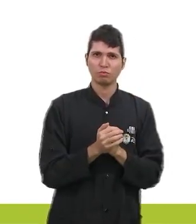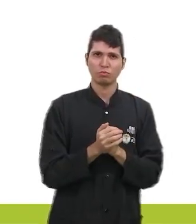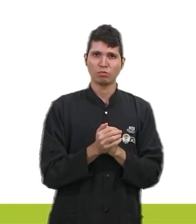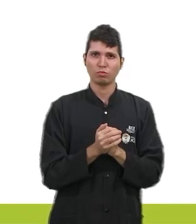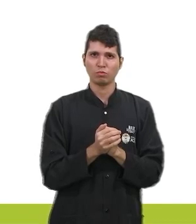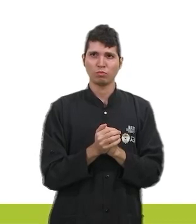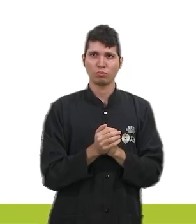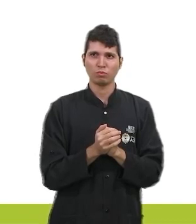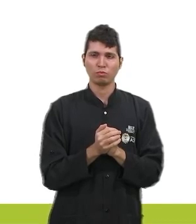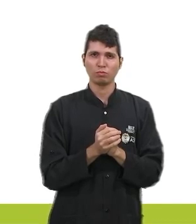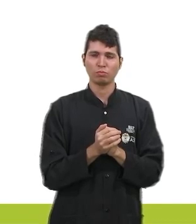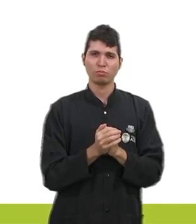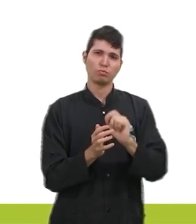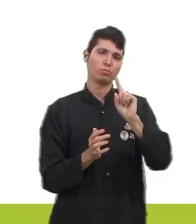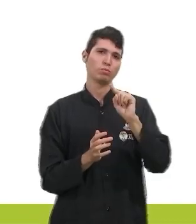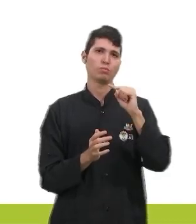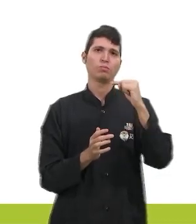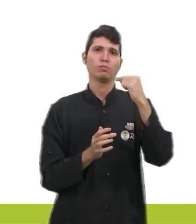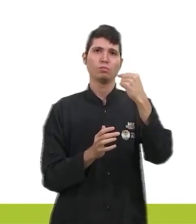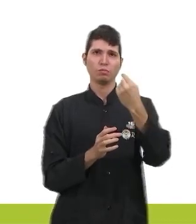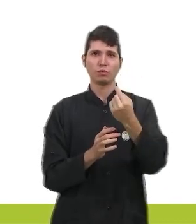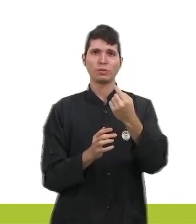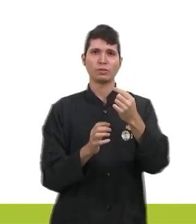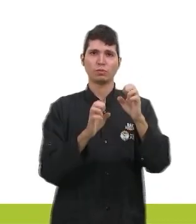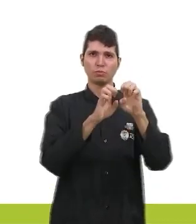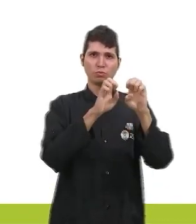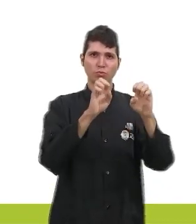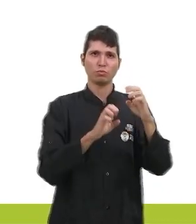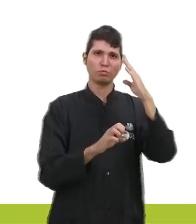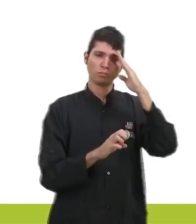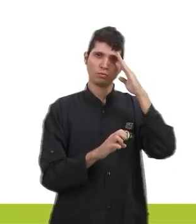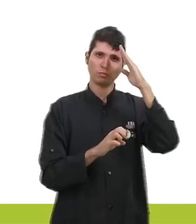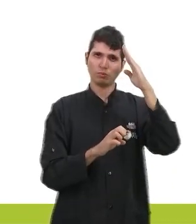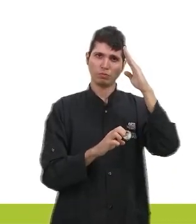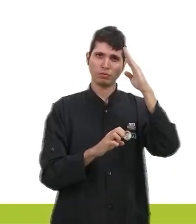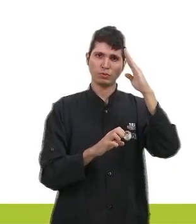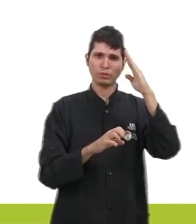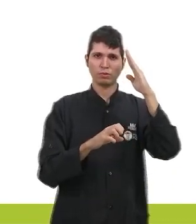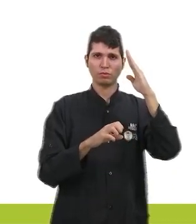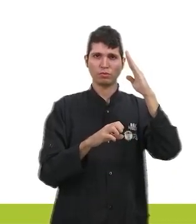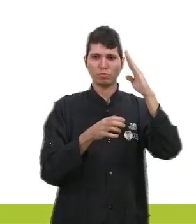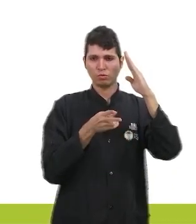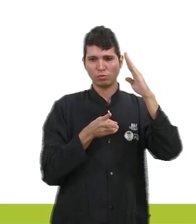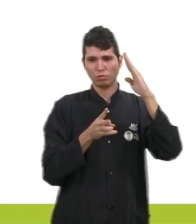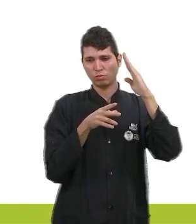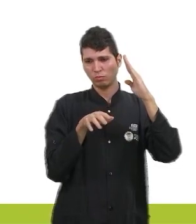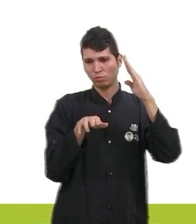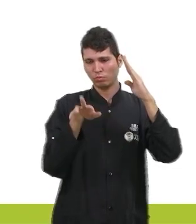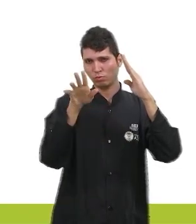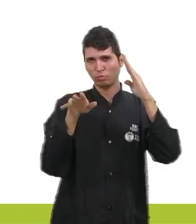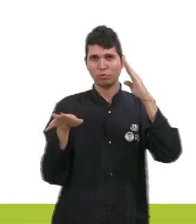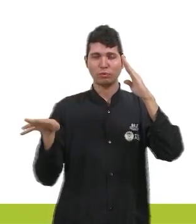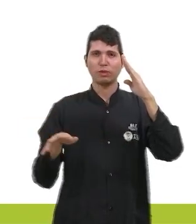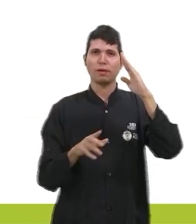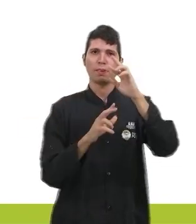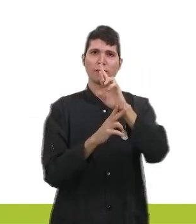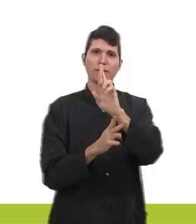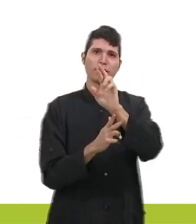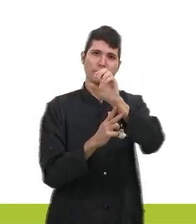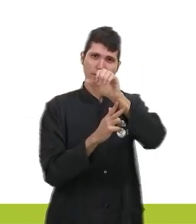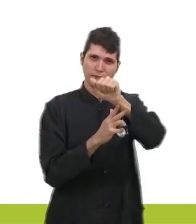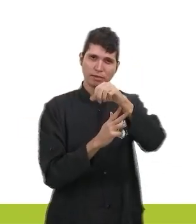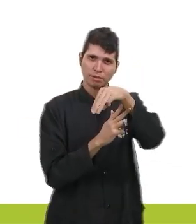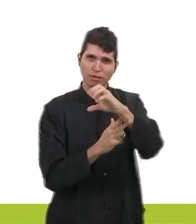está depois dessa estrutura principal, eu vou chamar de ramificações. E no benzeno, isso